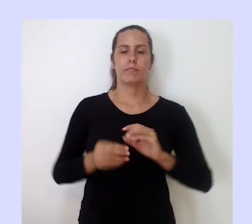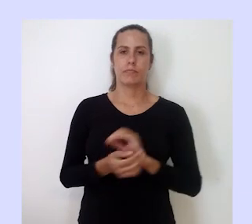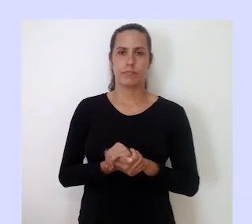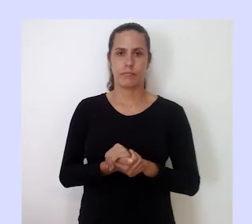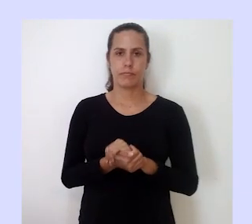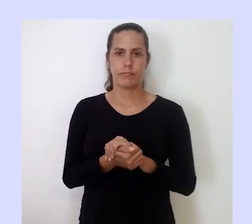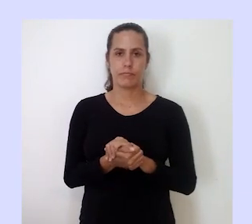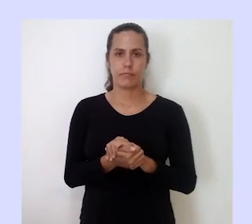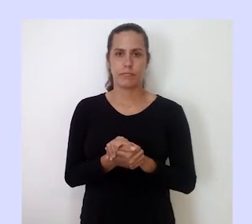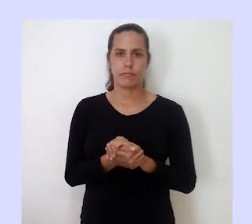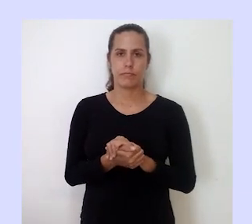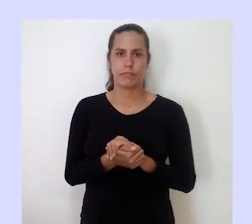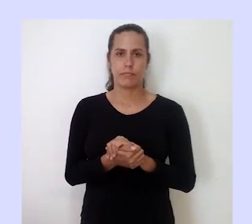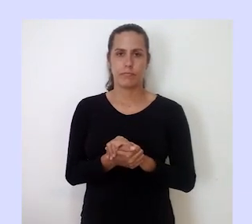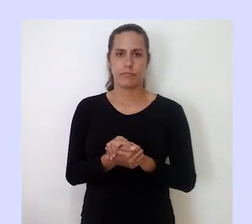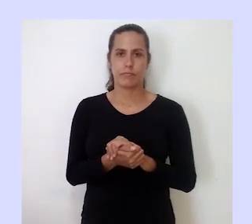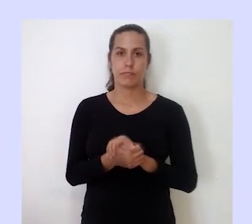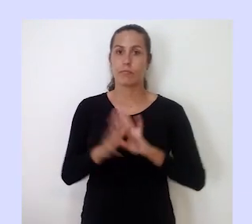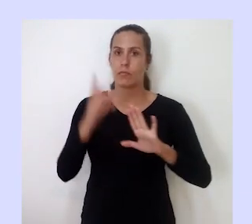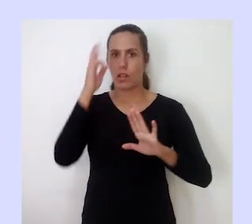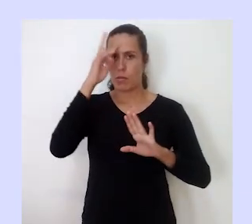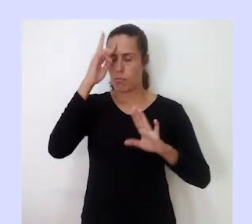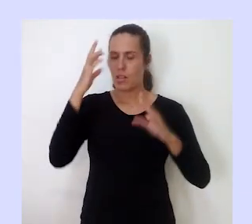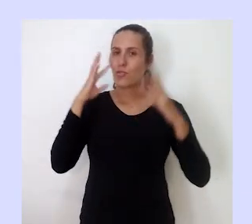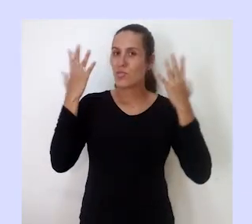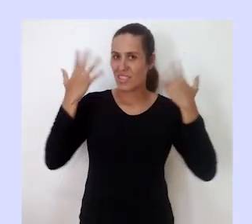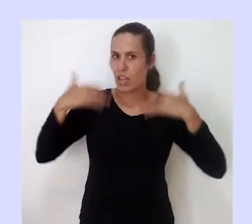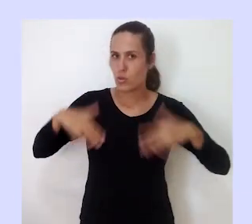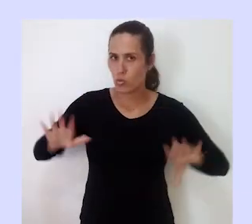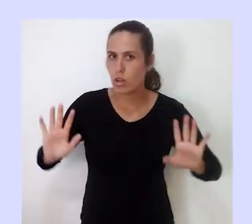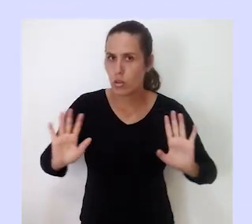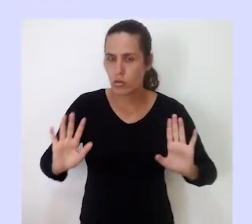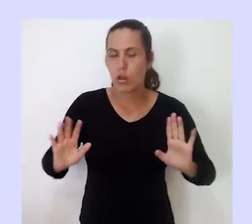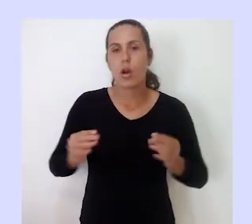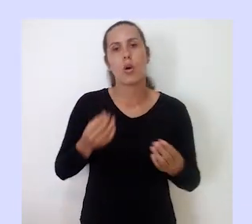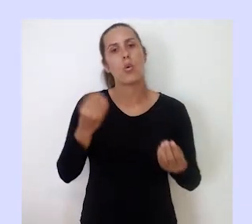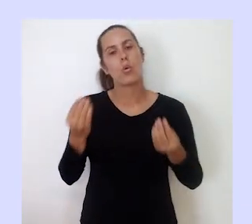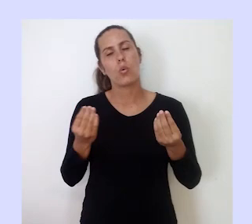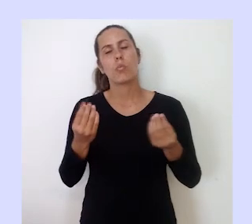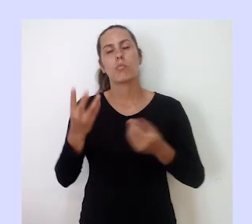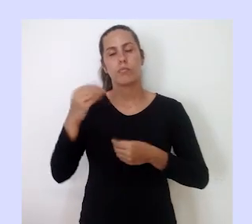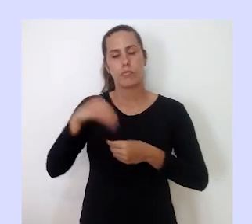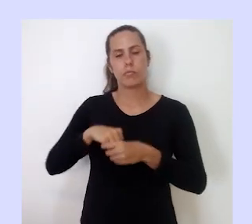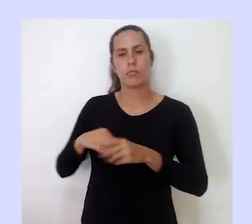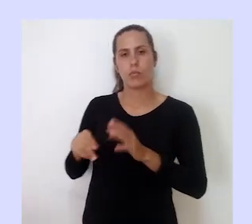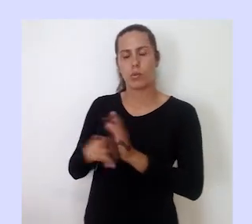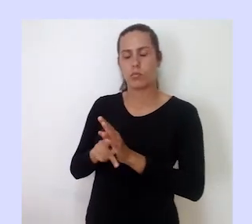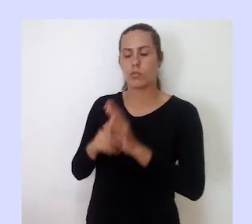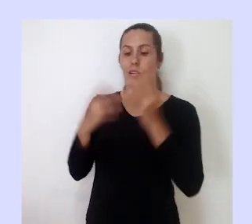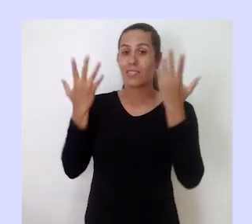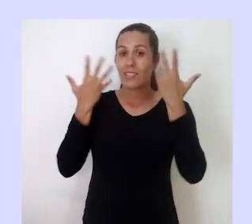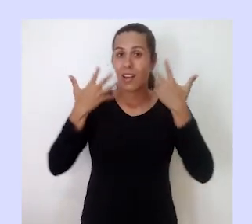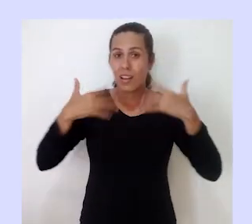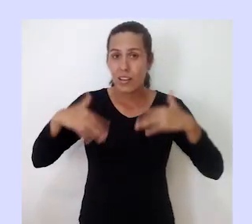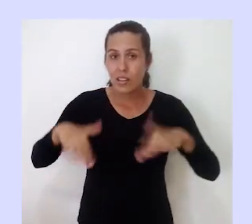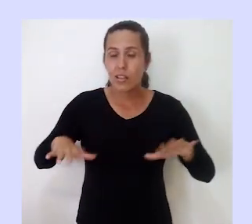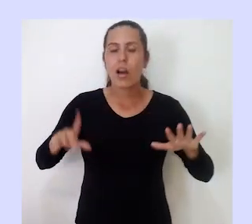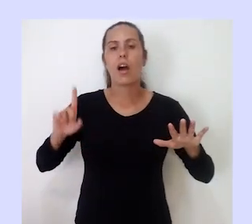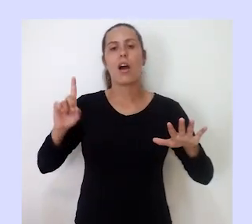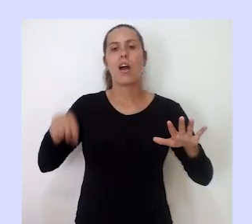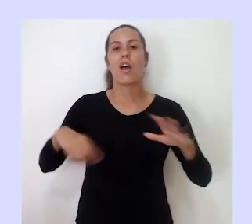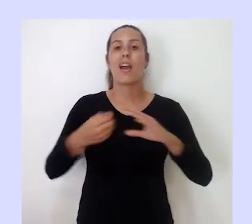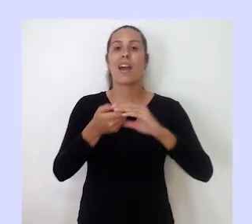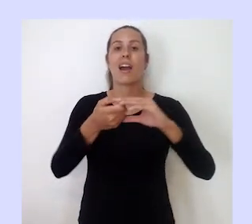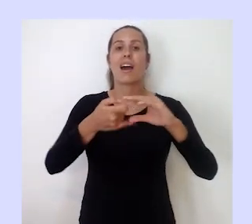prejudicados. De forma natural. Como é um fenômeno natural, ele é caracterizado